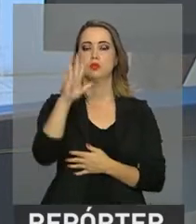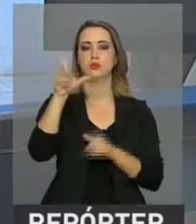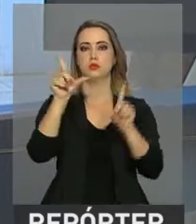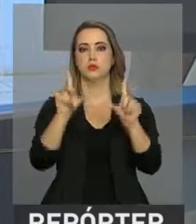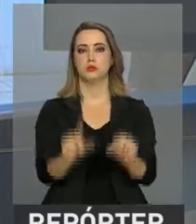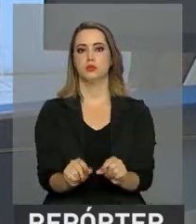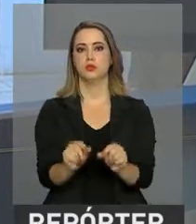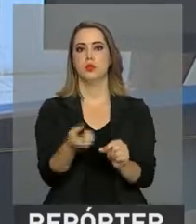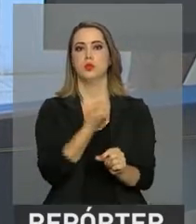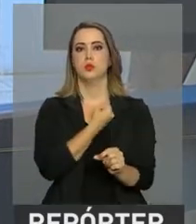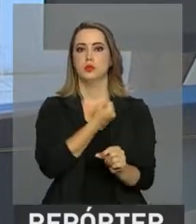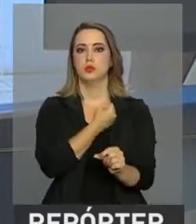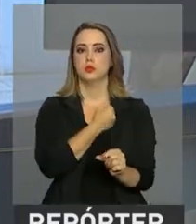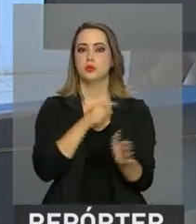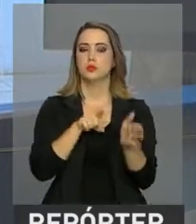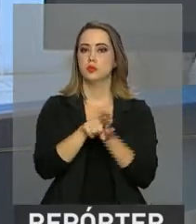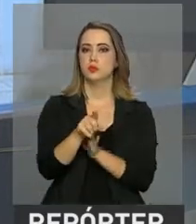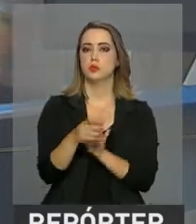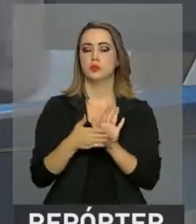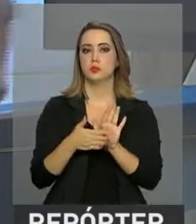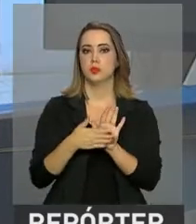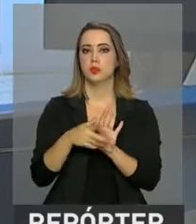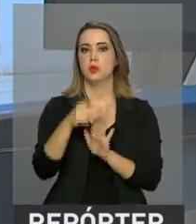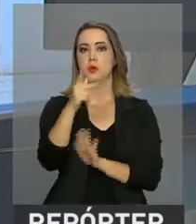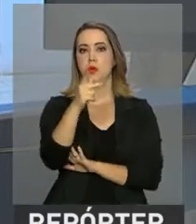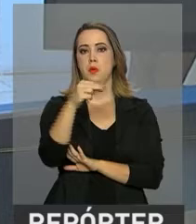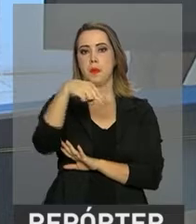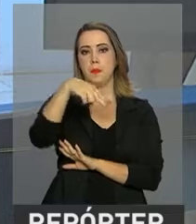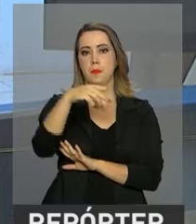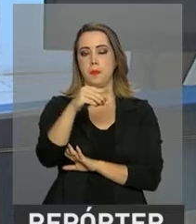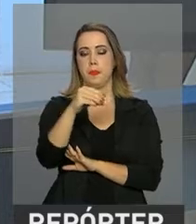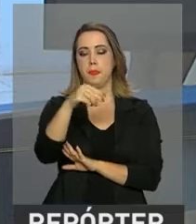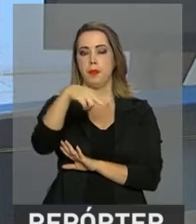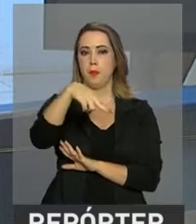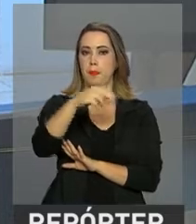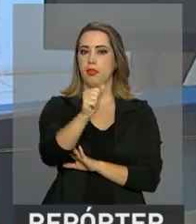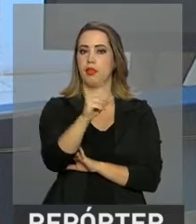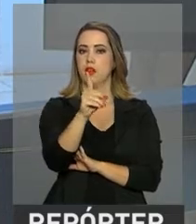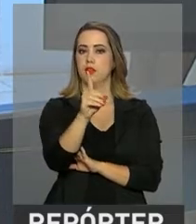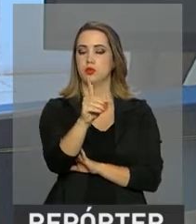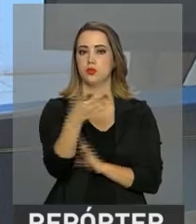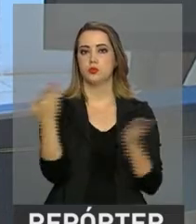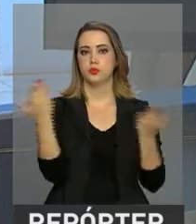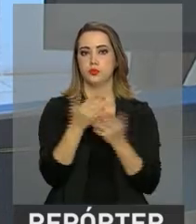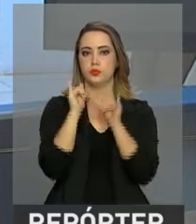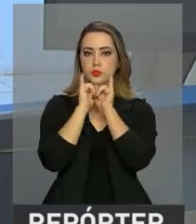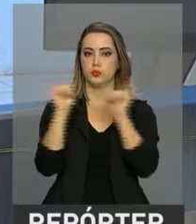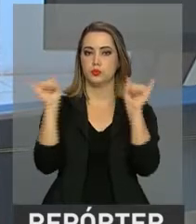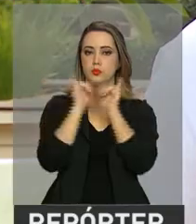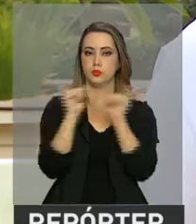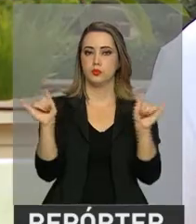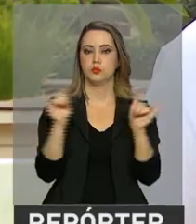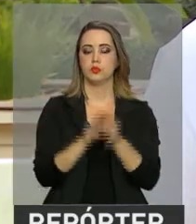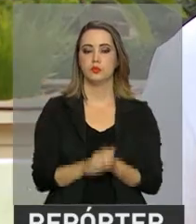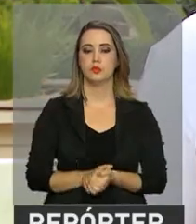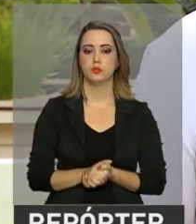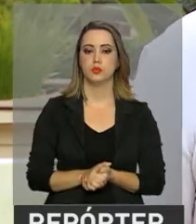os dados são da pesquisa nacional por amostra de domicílios a pnad e 2015 divulgada hoje pelo ibge